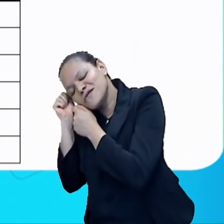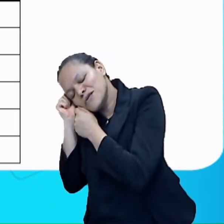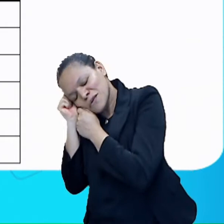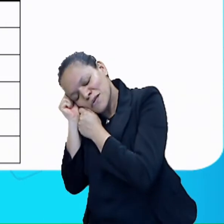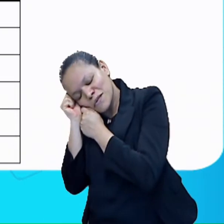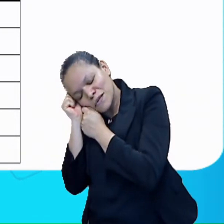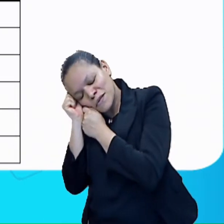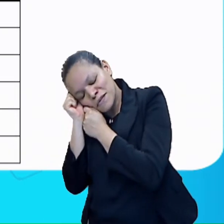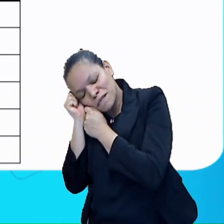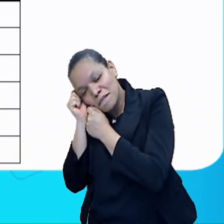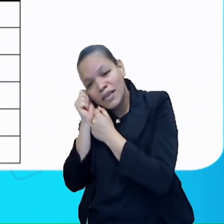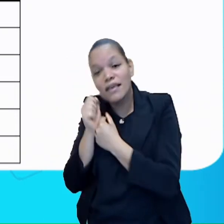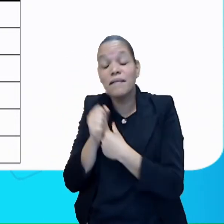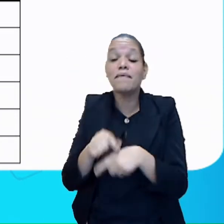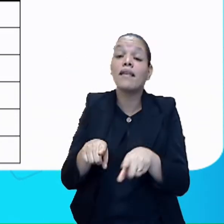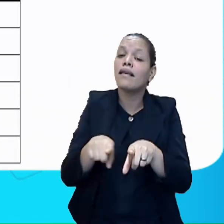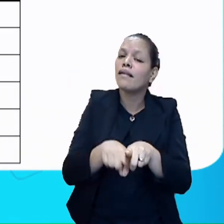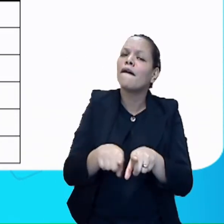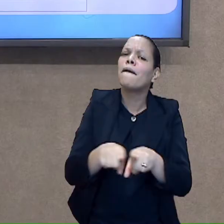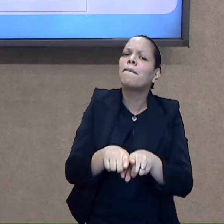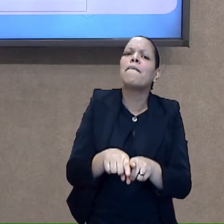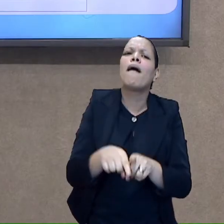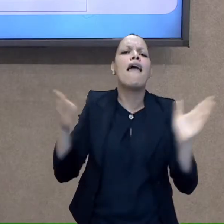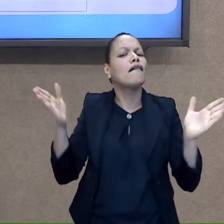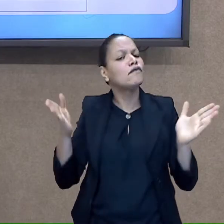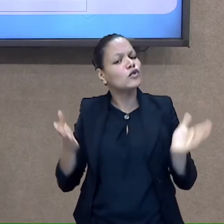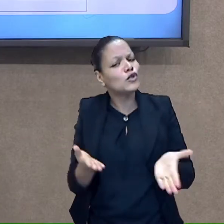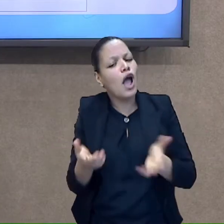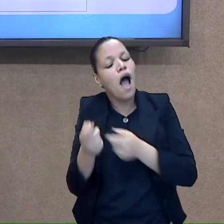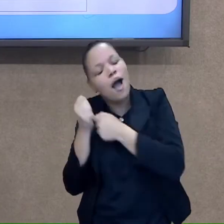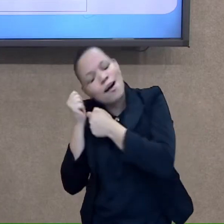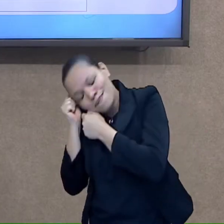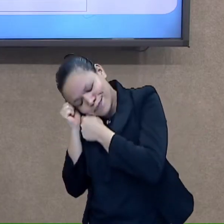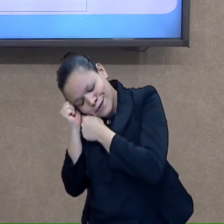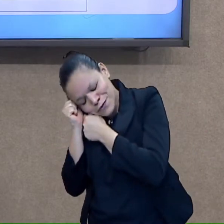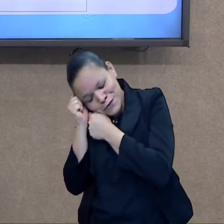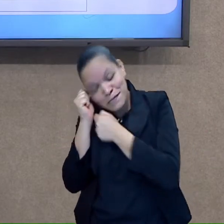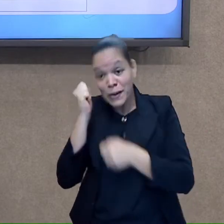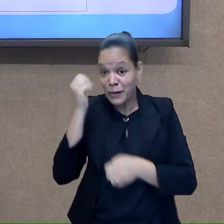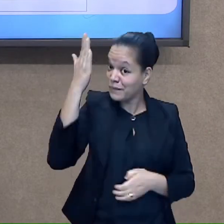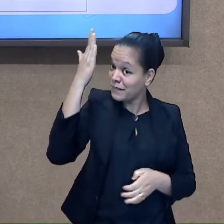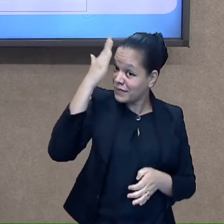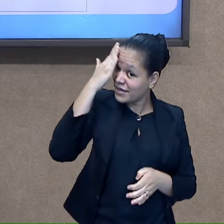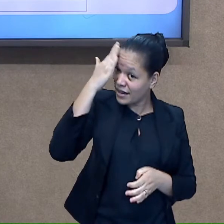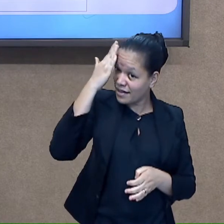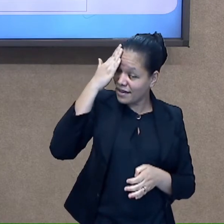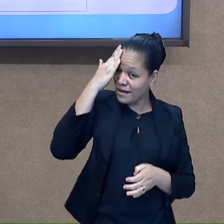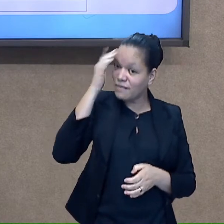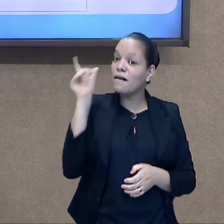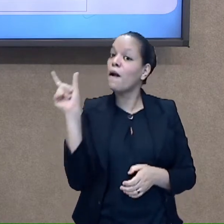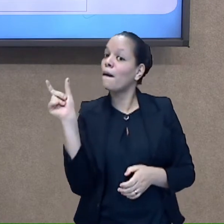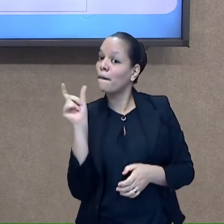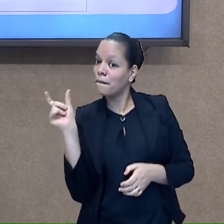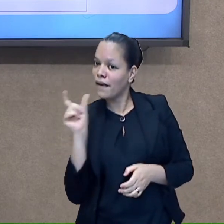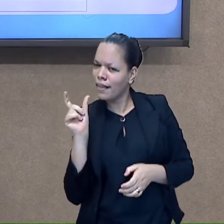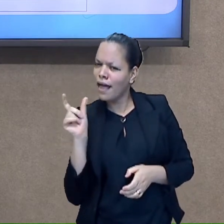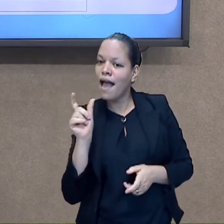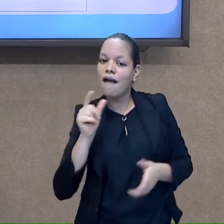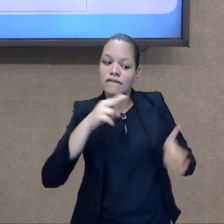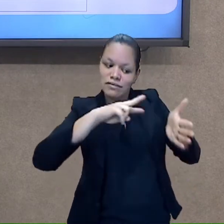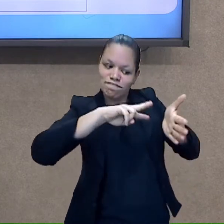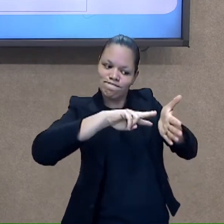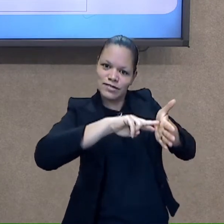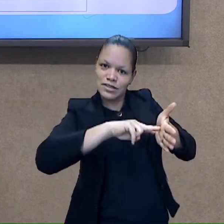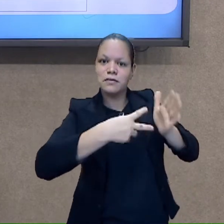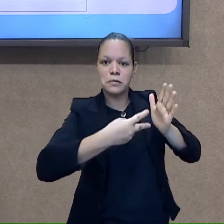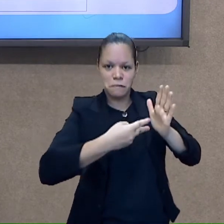Sem saber dos fins, é porque ele queria falar que ele não conseguia escutar até o